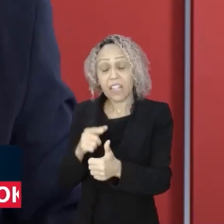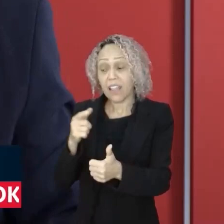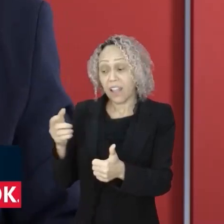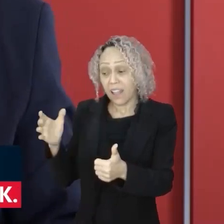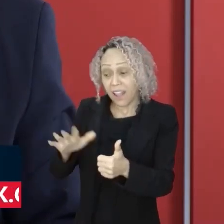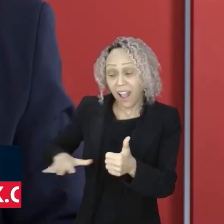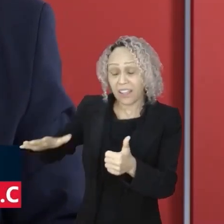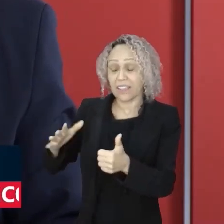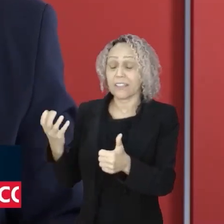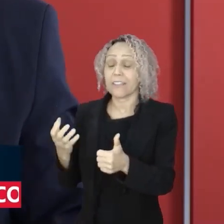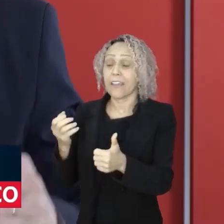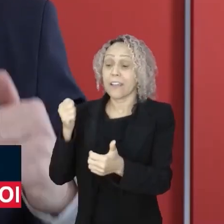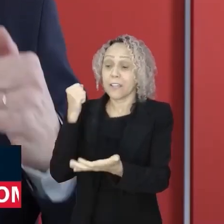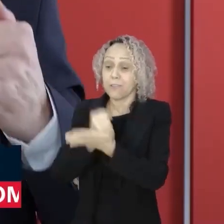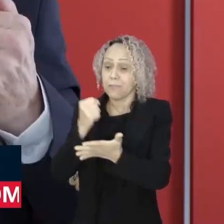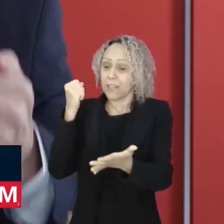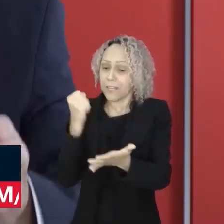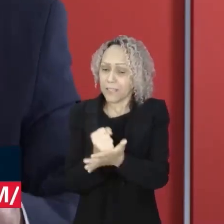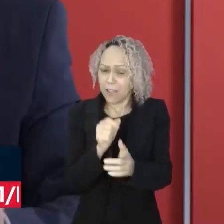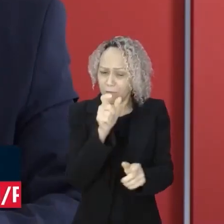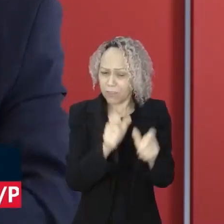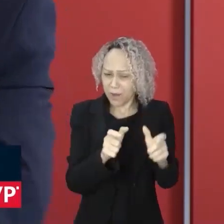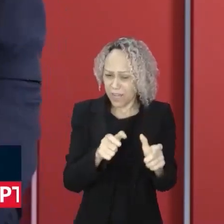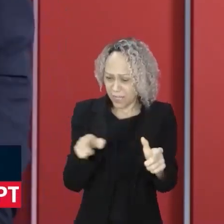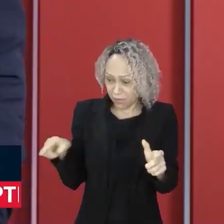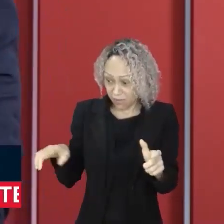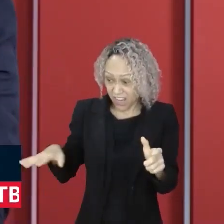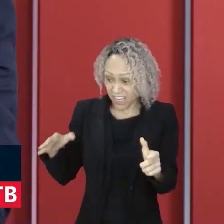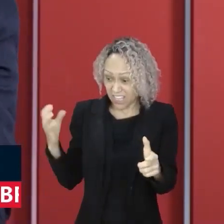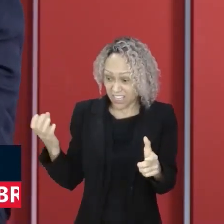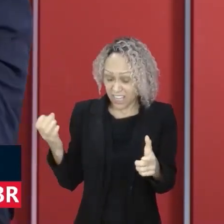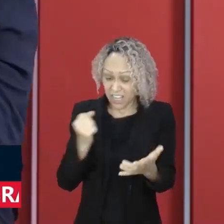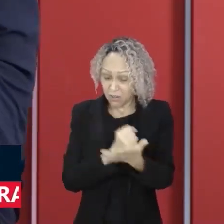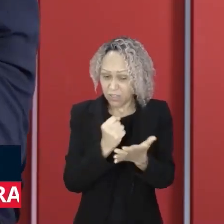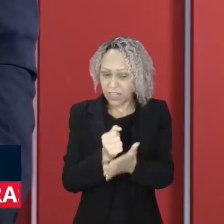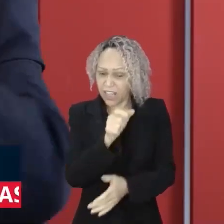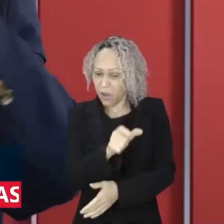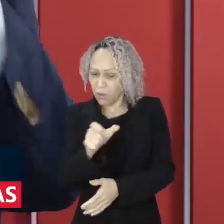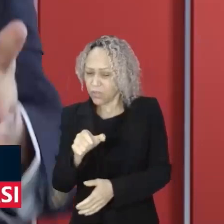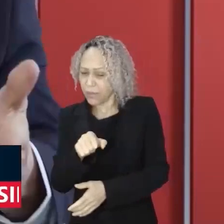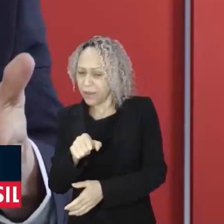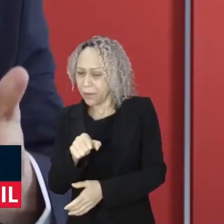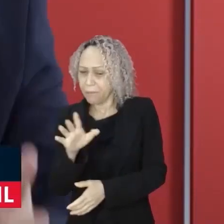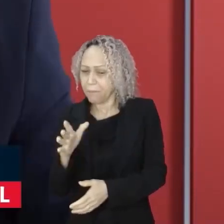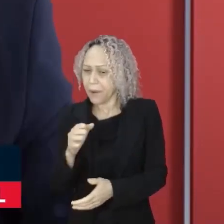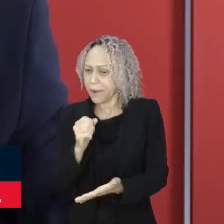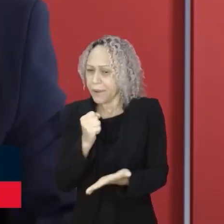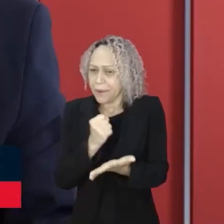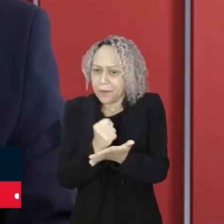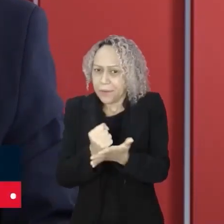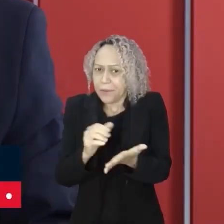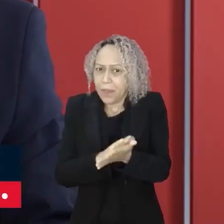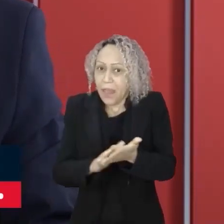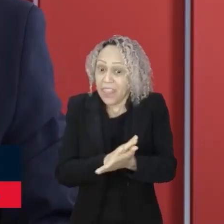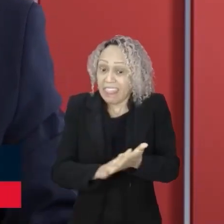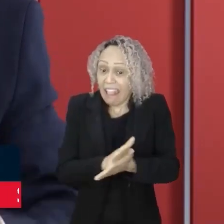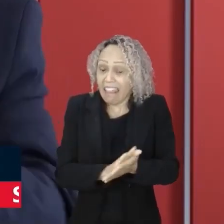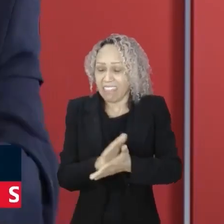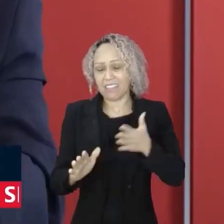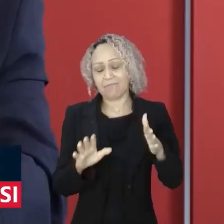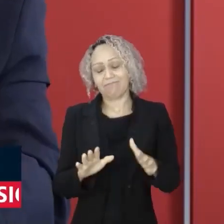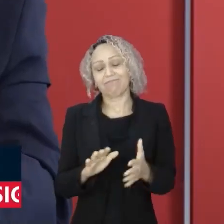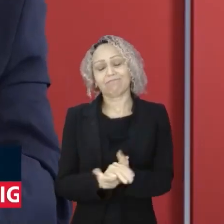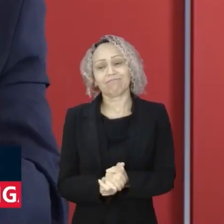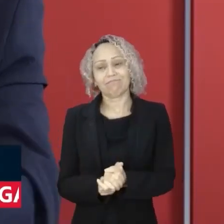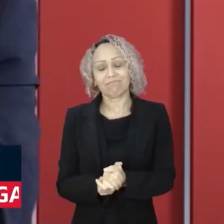Isso não são todos, são alguns, mas estes alguns que por não fazerem isso têm muito dinheiro, estimulam o pagamento de fakes para